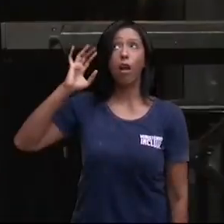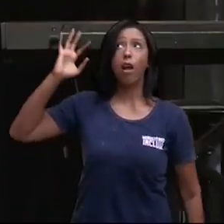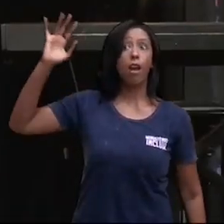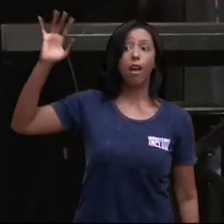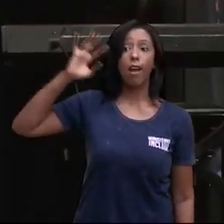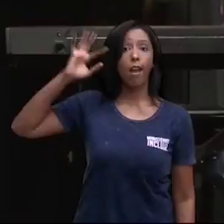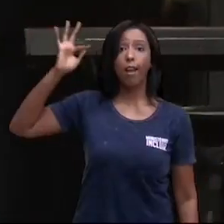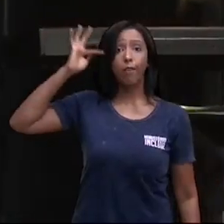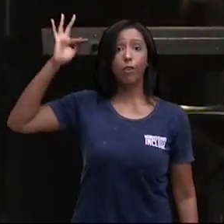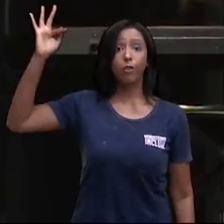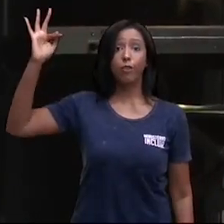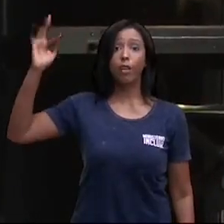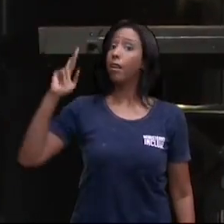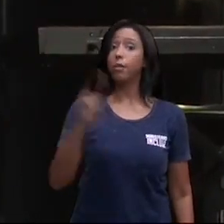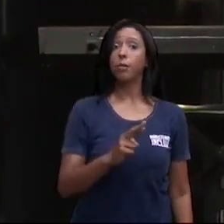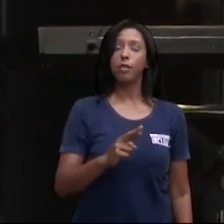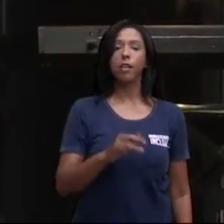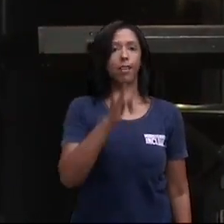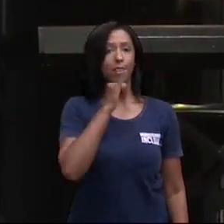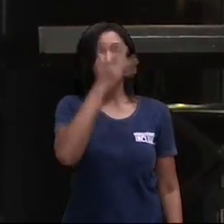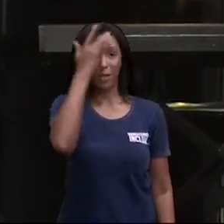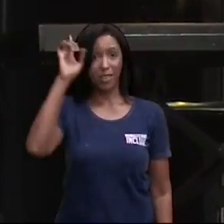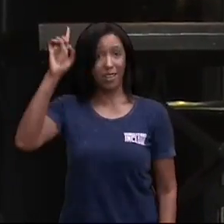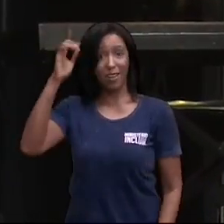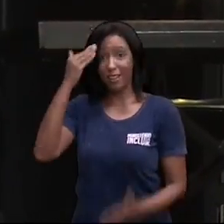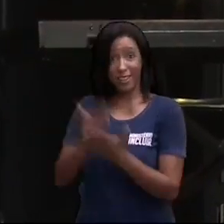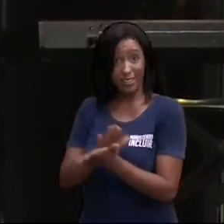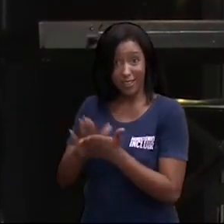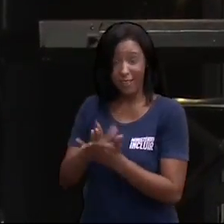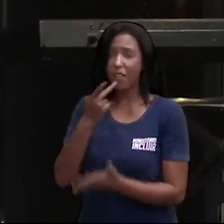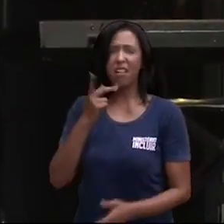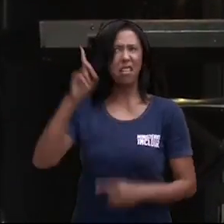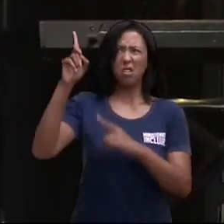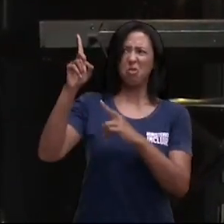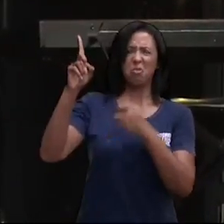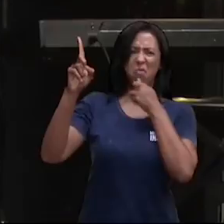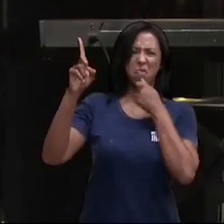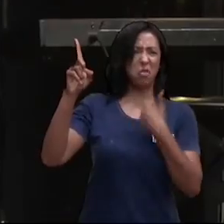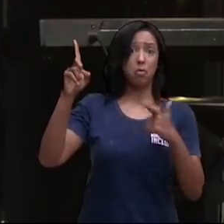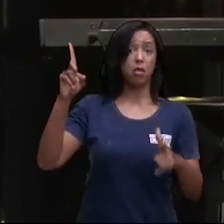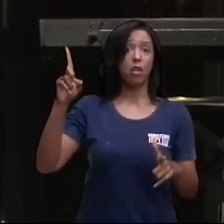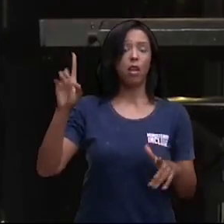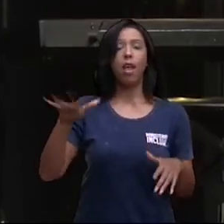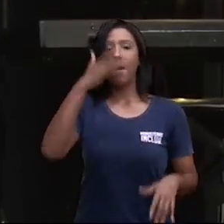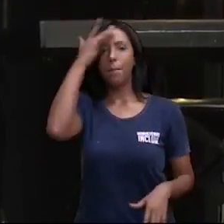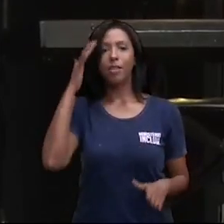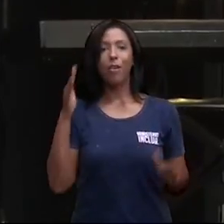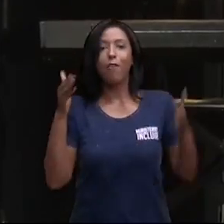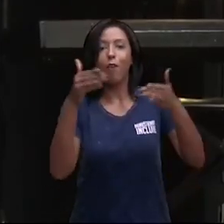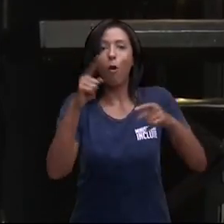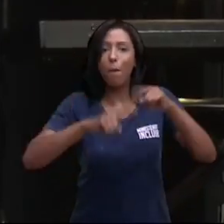e por exemplo satteins vão dizer que não tem coisa nenhuma de Deus não os materialistas vão